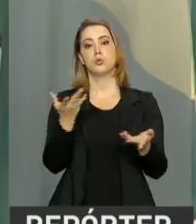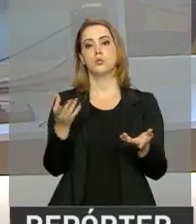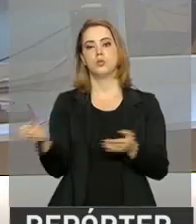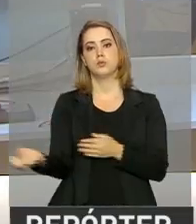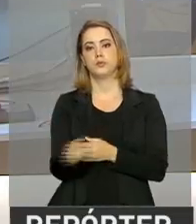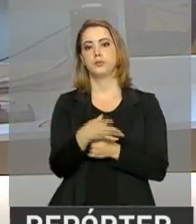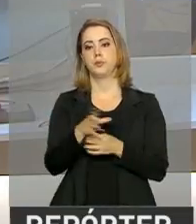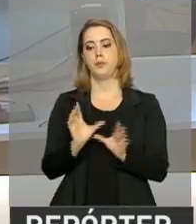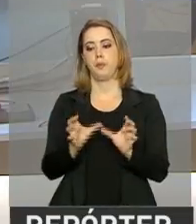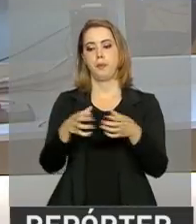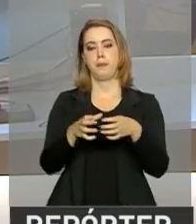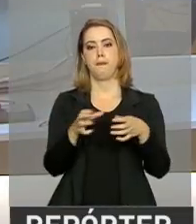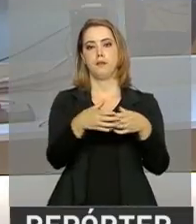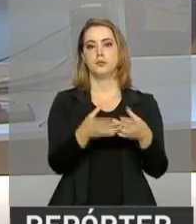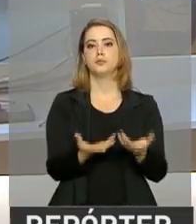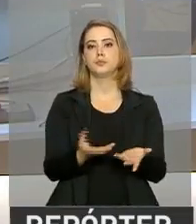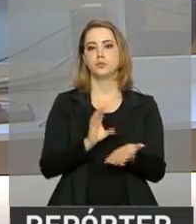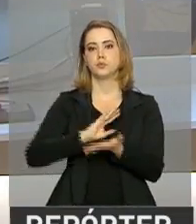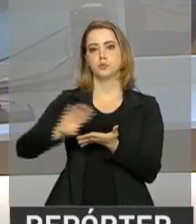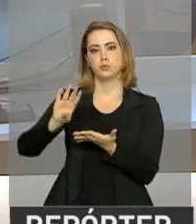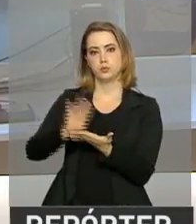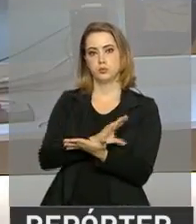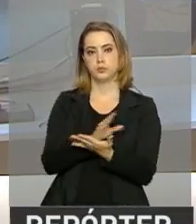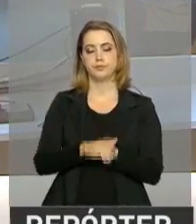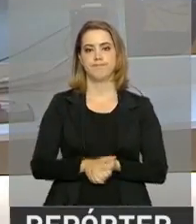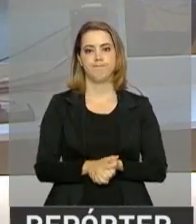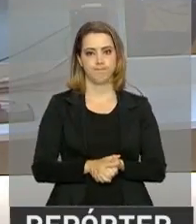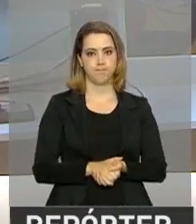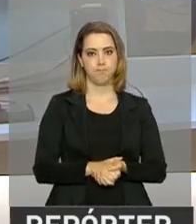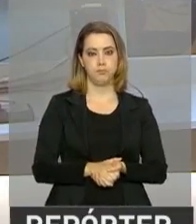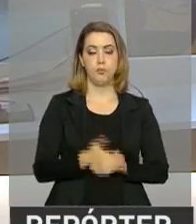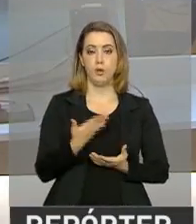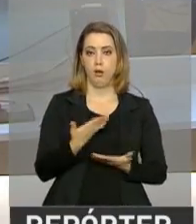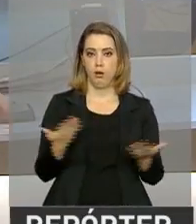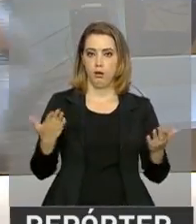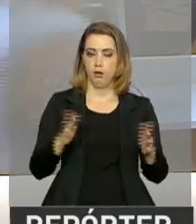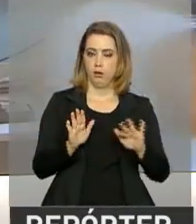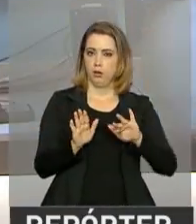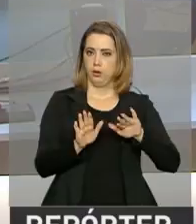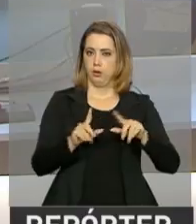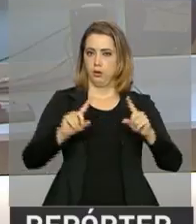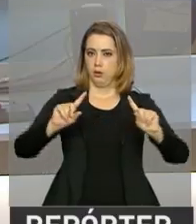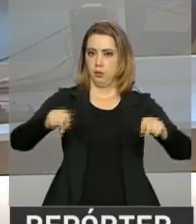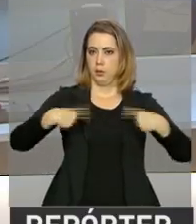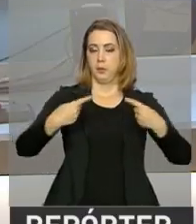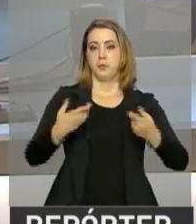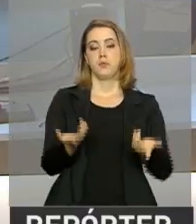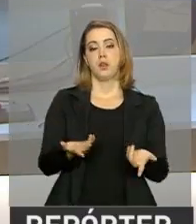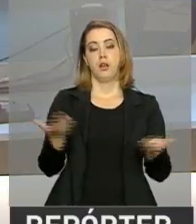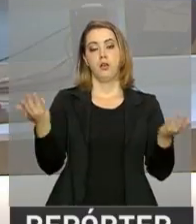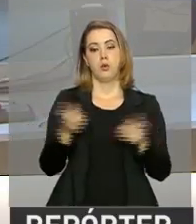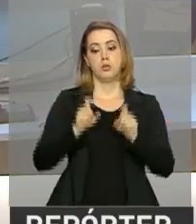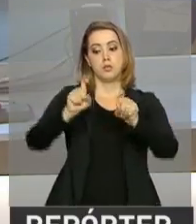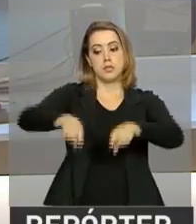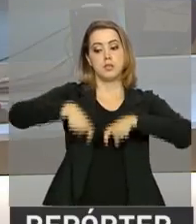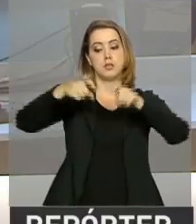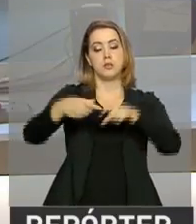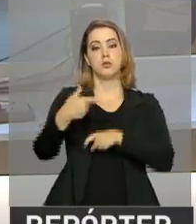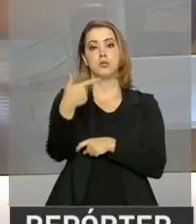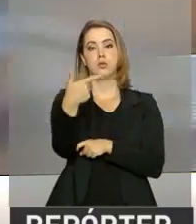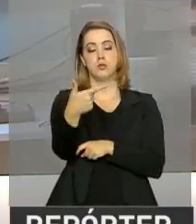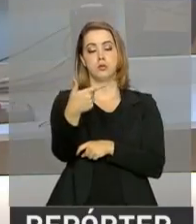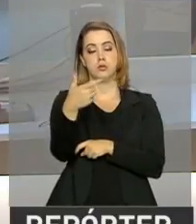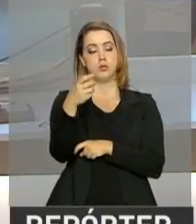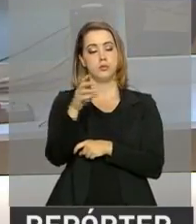atendidas. Agricultores familiares de 52 municípios de Minas Gerais e do Ceará que aderiram ao programa Garantia